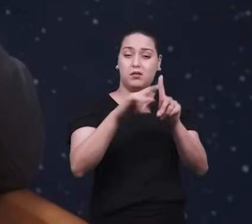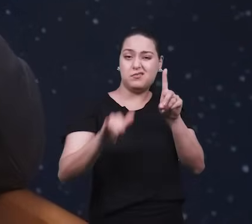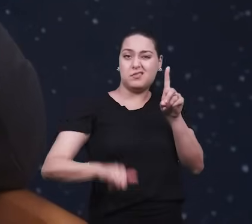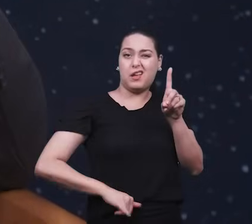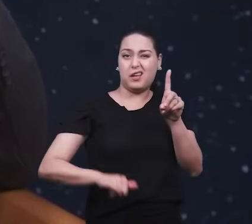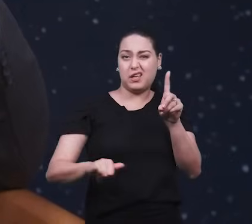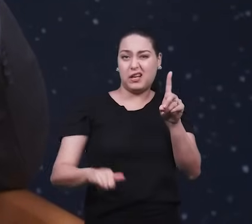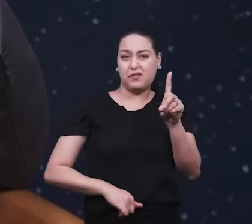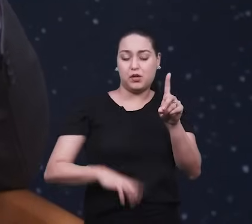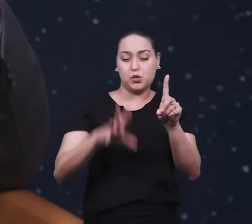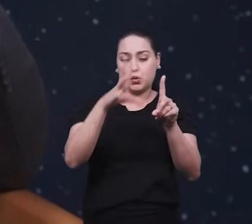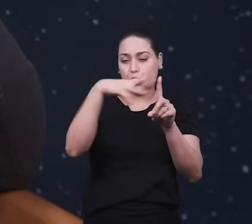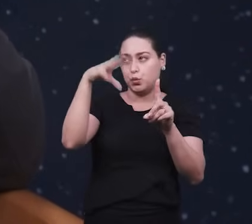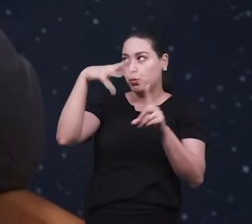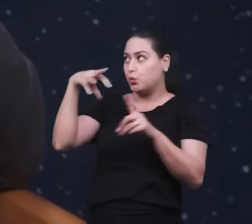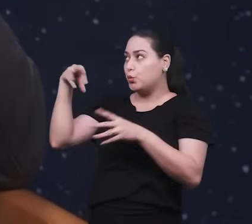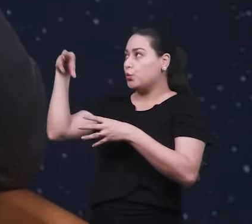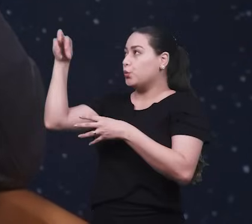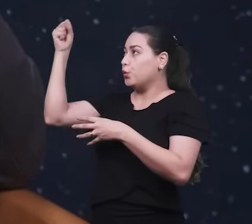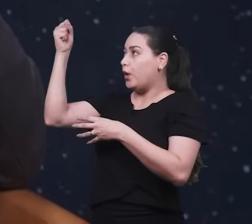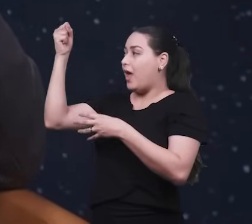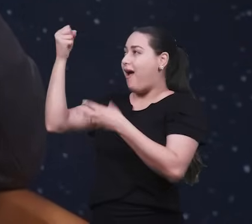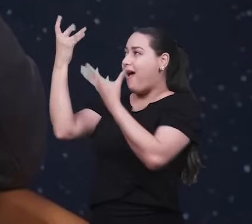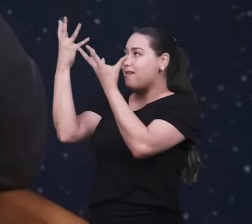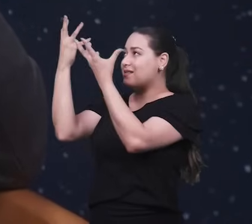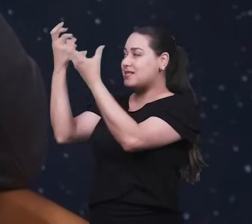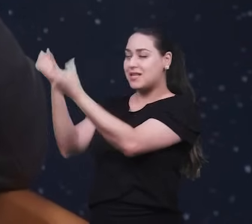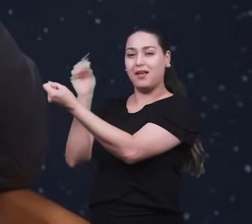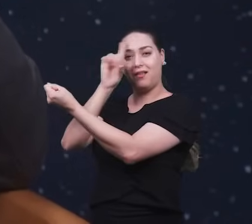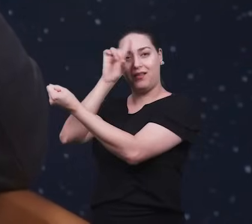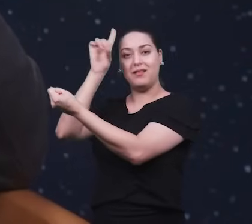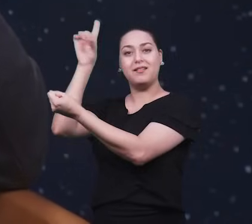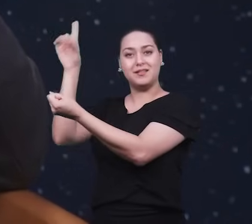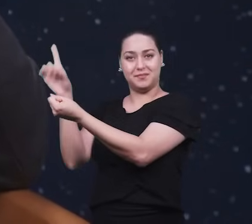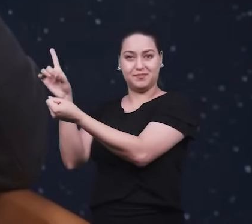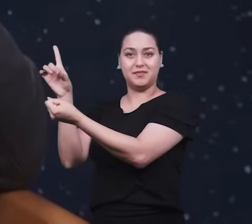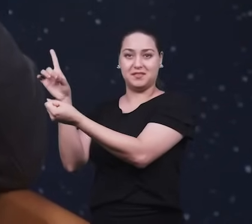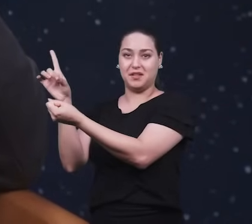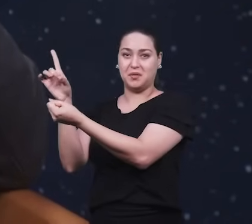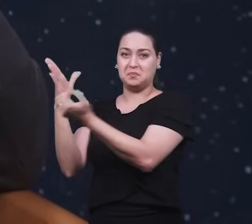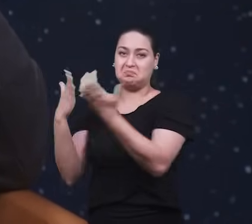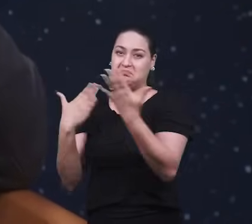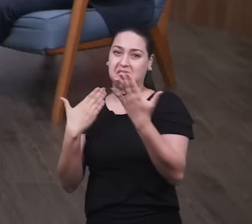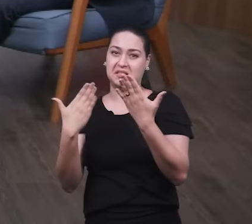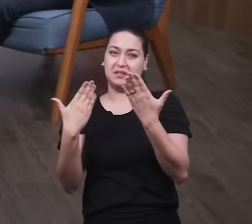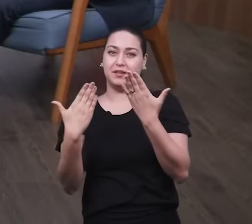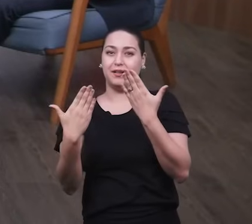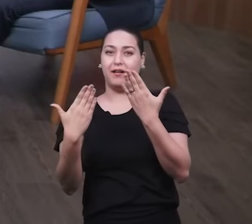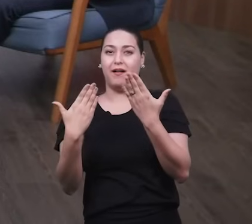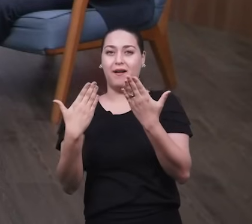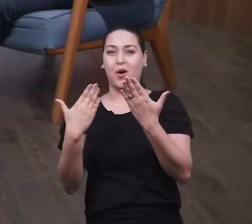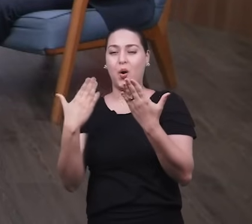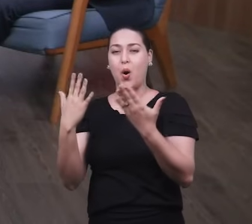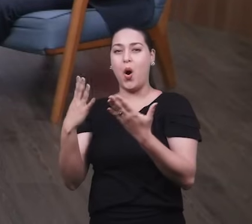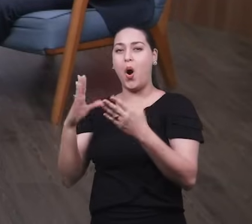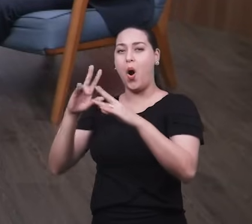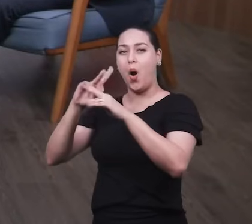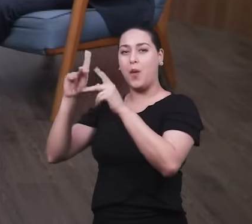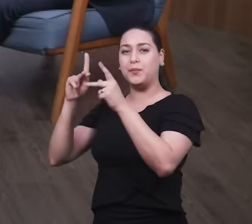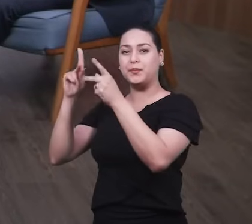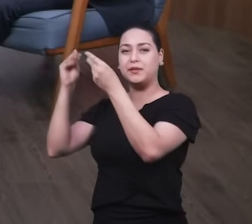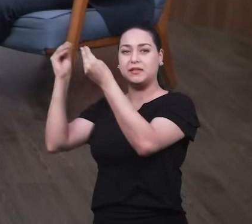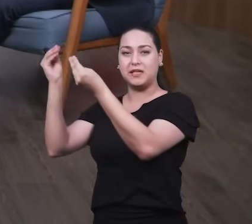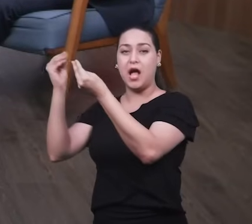dele sobe para Deus como uma oferta de incenso, né? E amém. O incenso fala